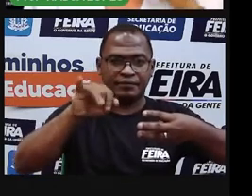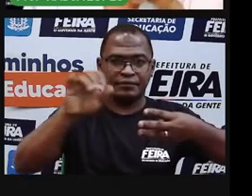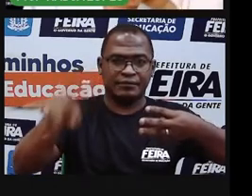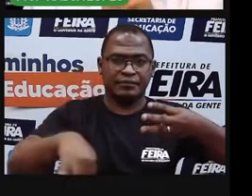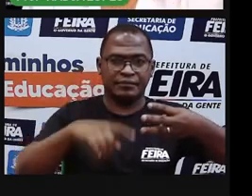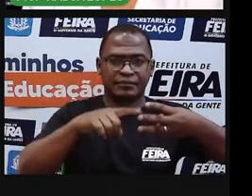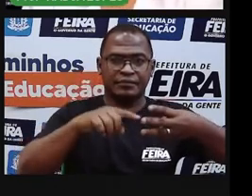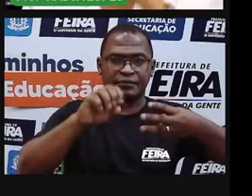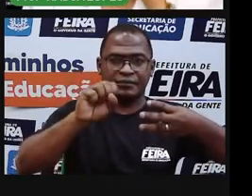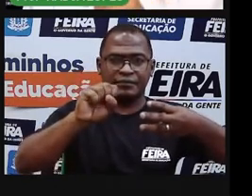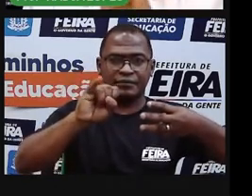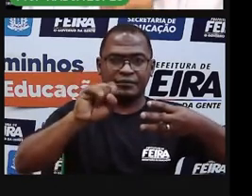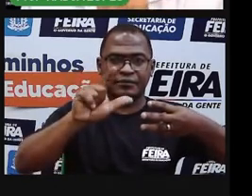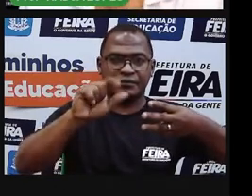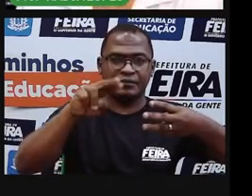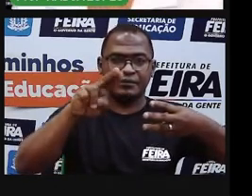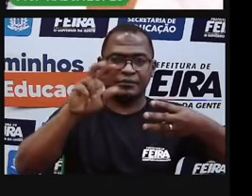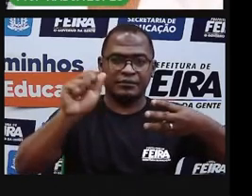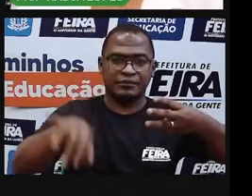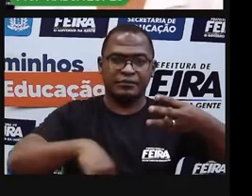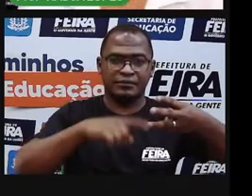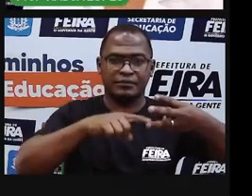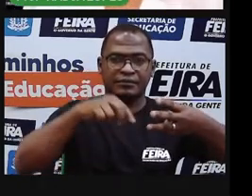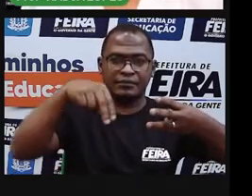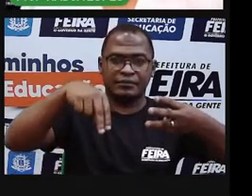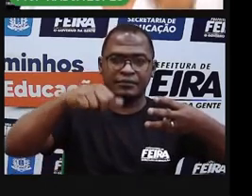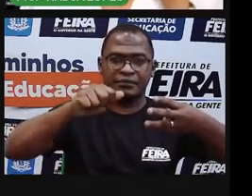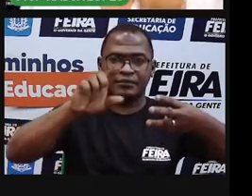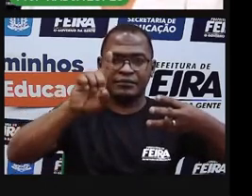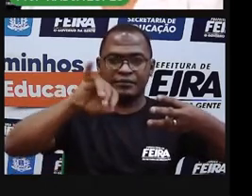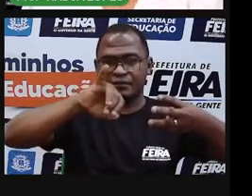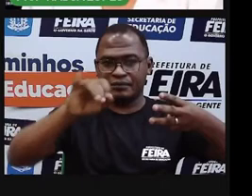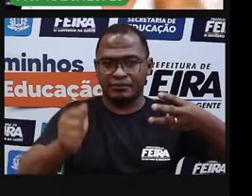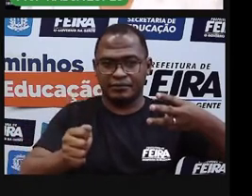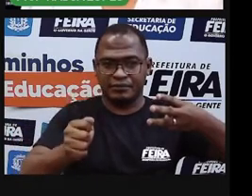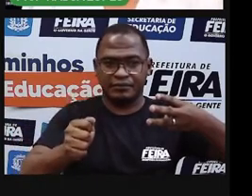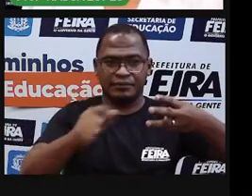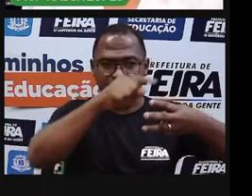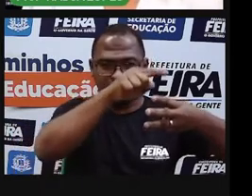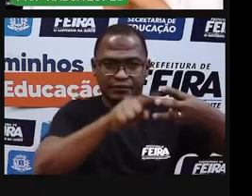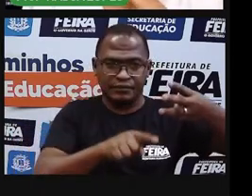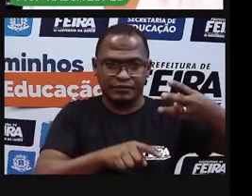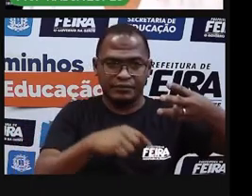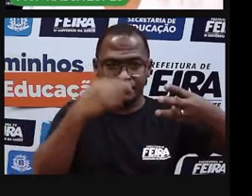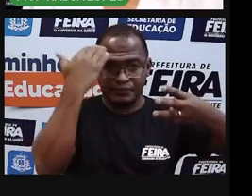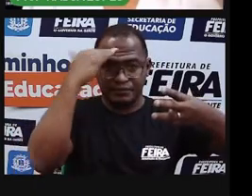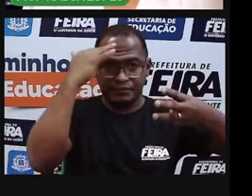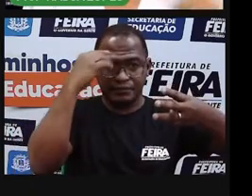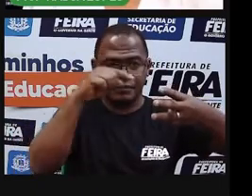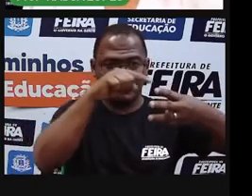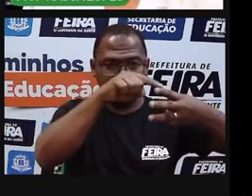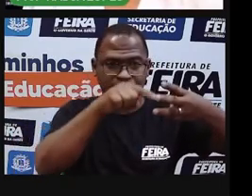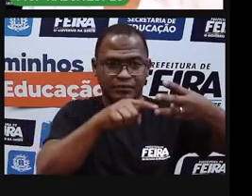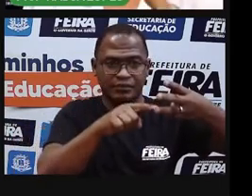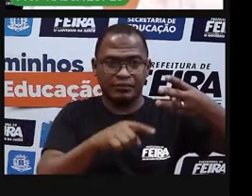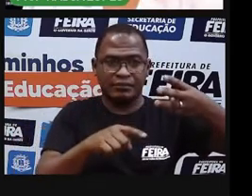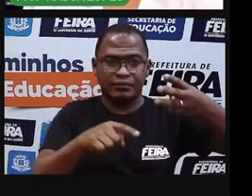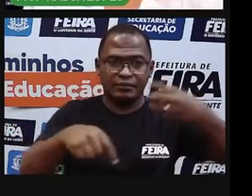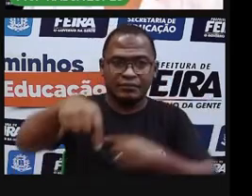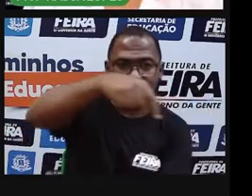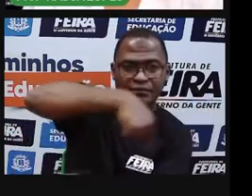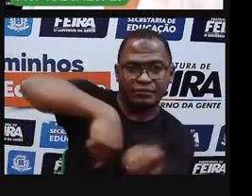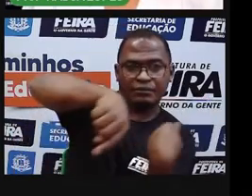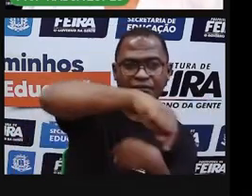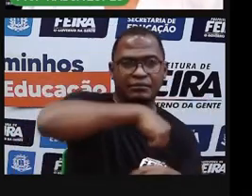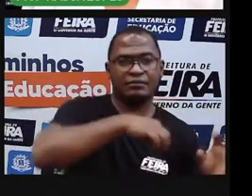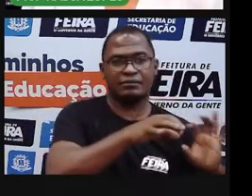para fazer nos dizer que não é só eu que estou preparando essa água mas se essas duas professoras queridas são por trás